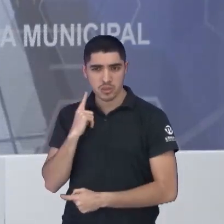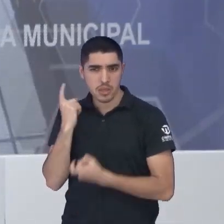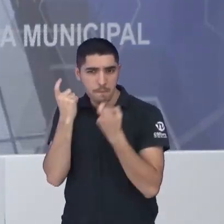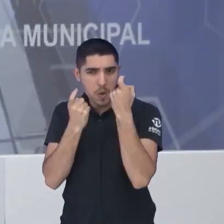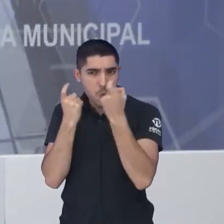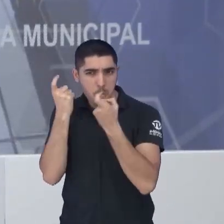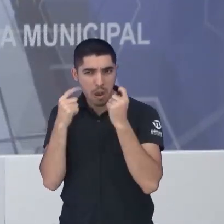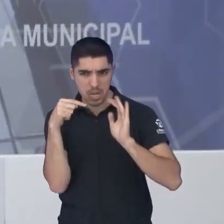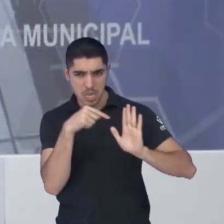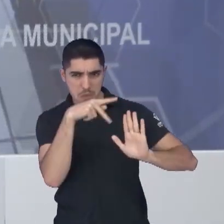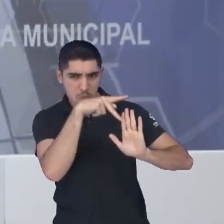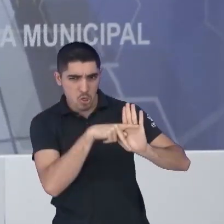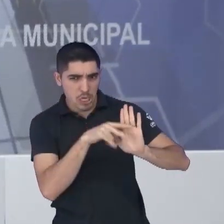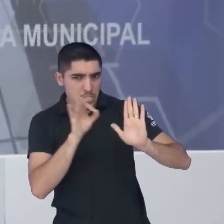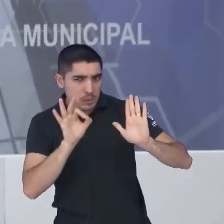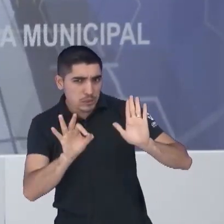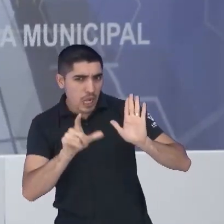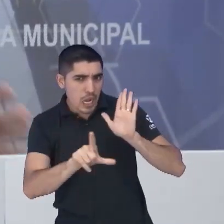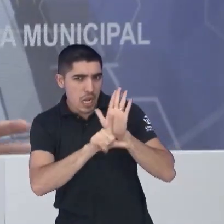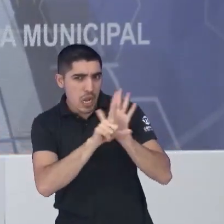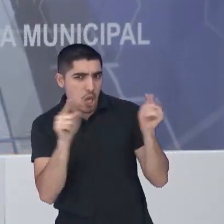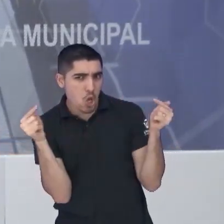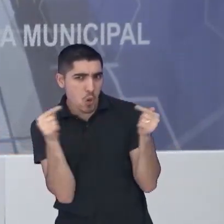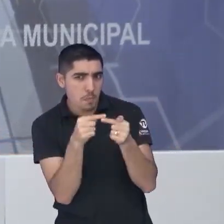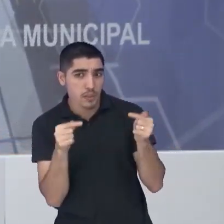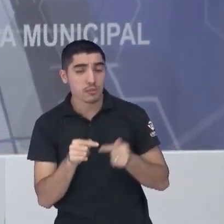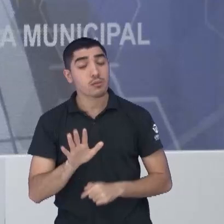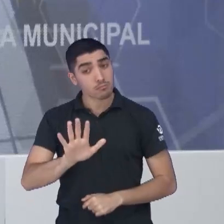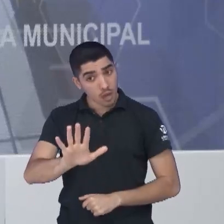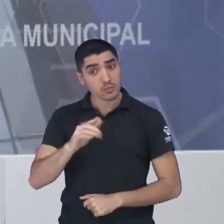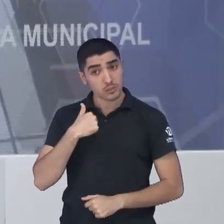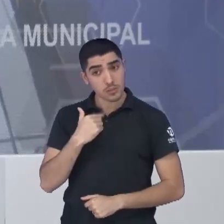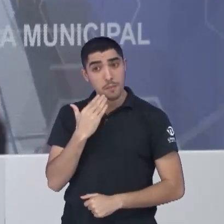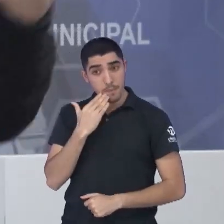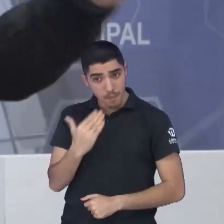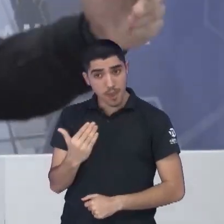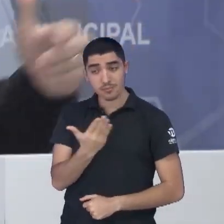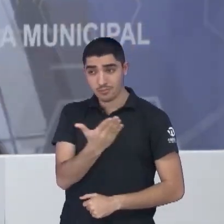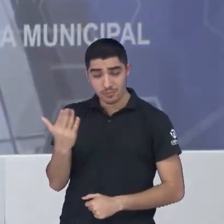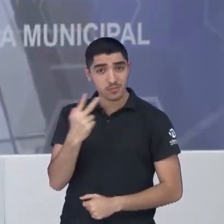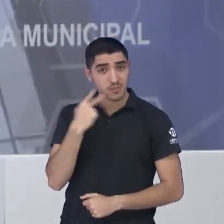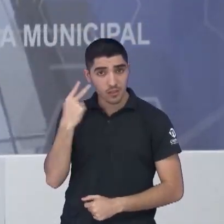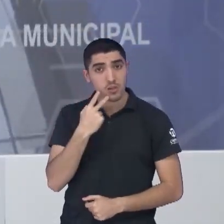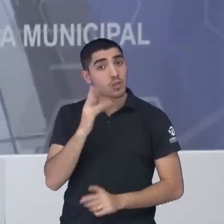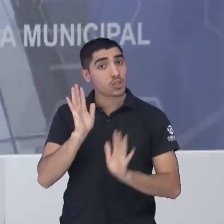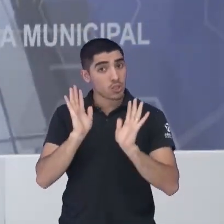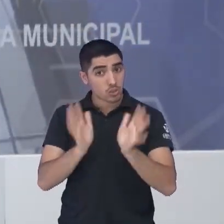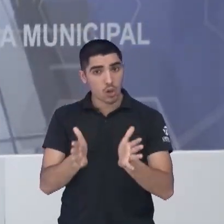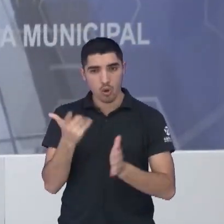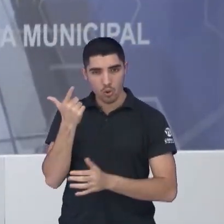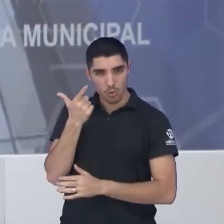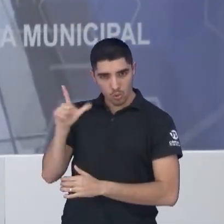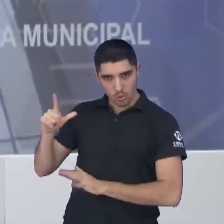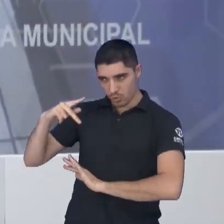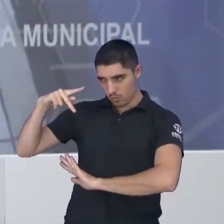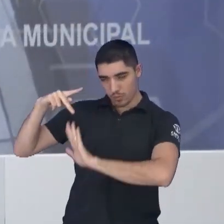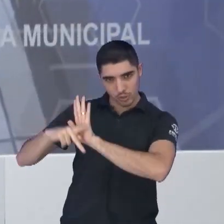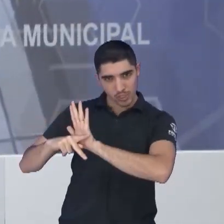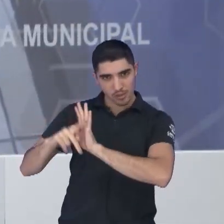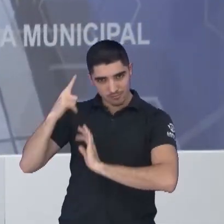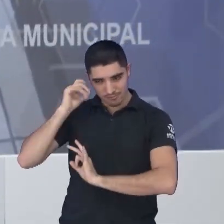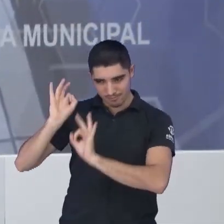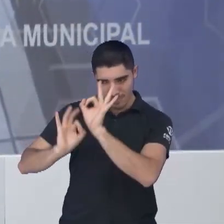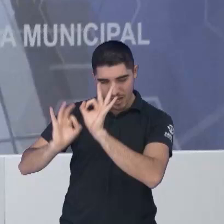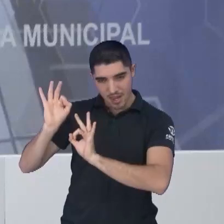desse projeto, mas eu peço também um voto de confiança aos senhores, porque assim como foi encaminhado já o plano de governo do